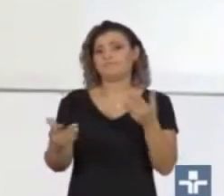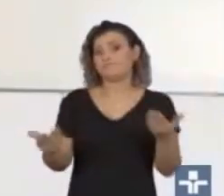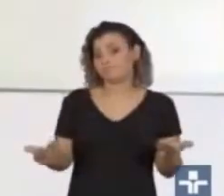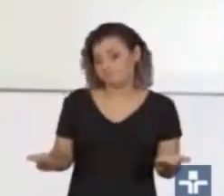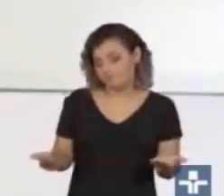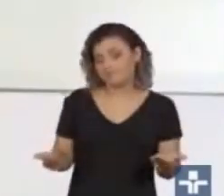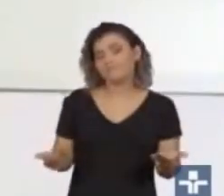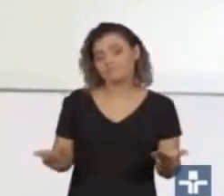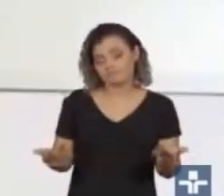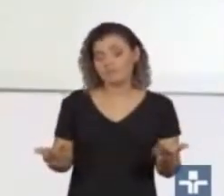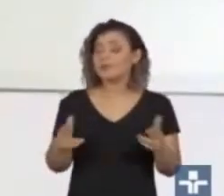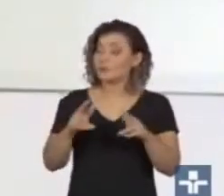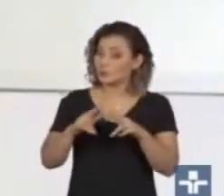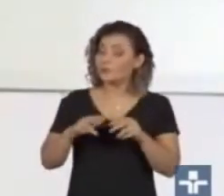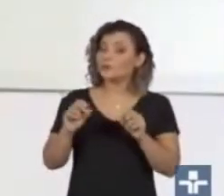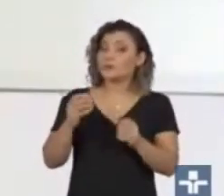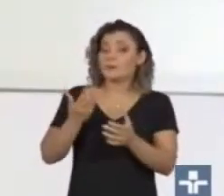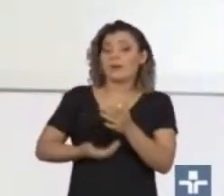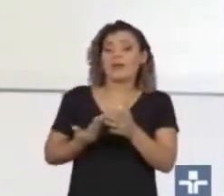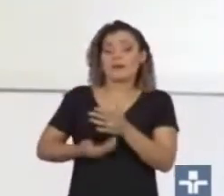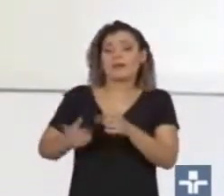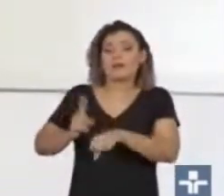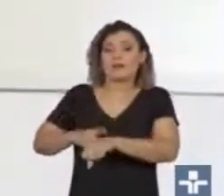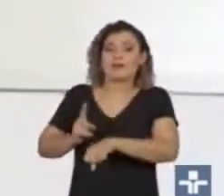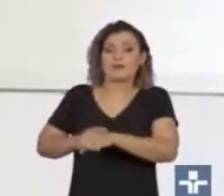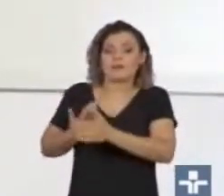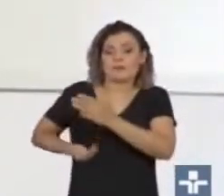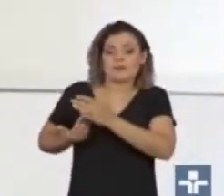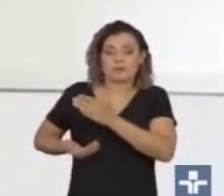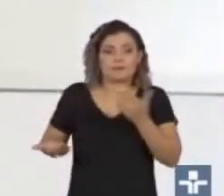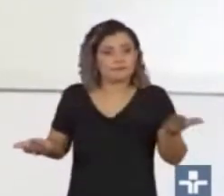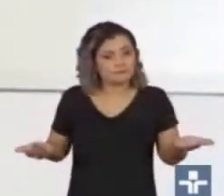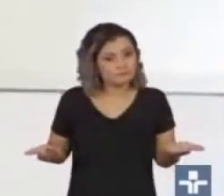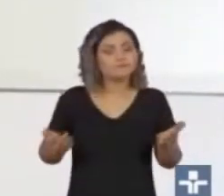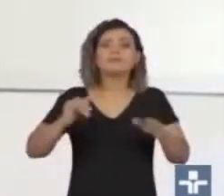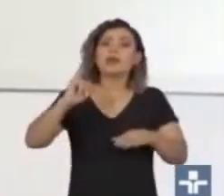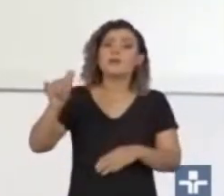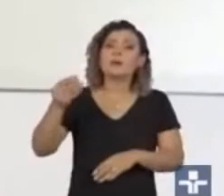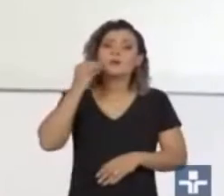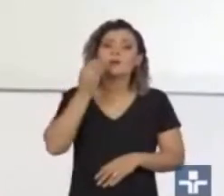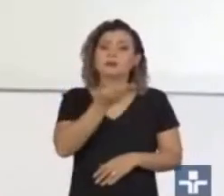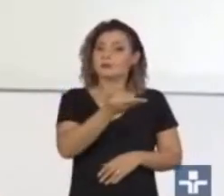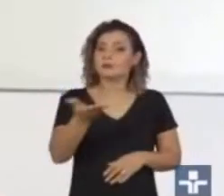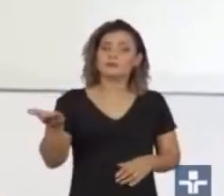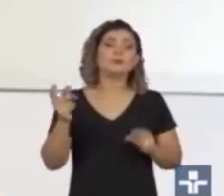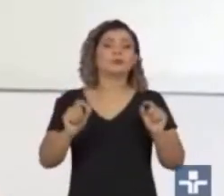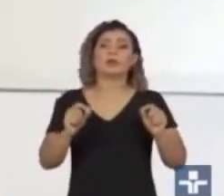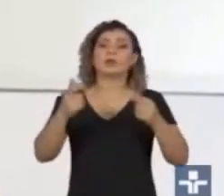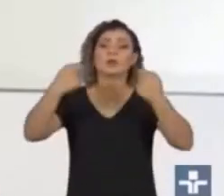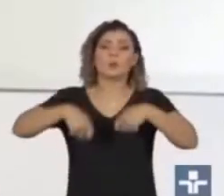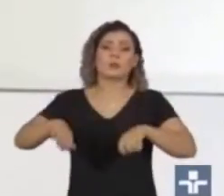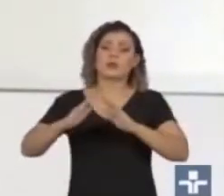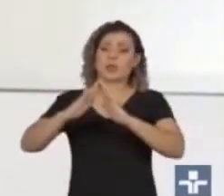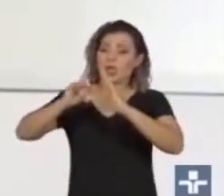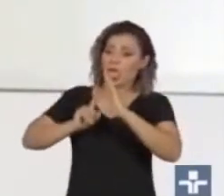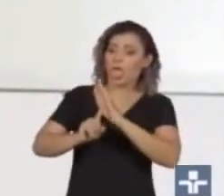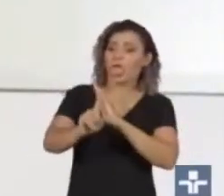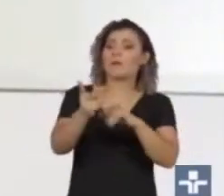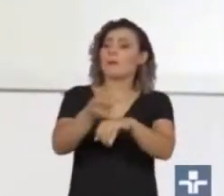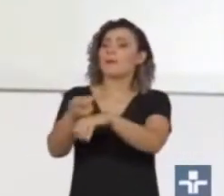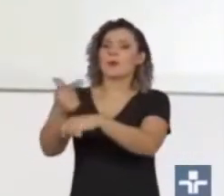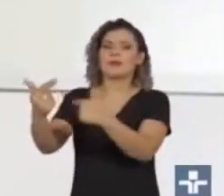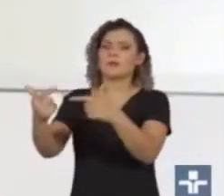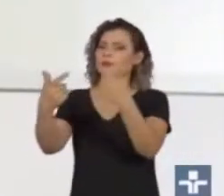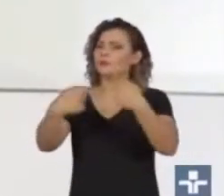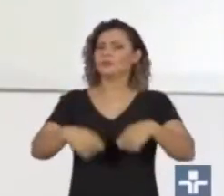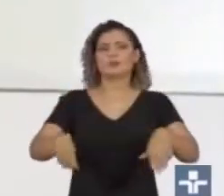Então, aí sim vai estar perdendo tempo. Então, até aproveitar que hoje não precisa sair de casa para procurar emprego,